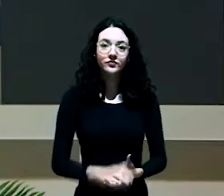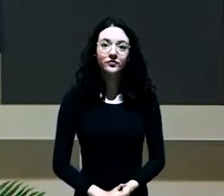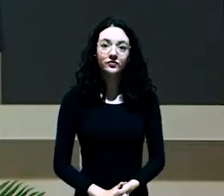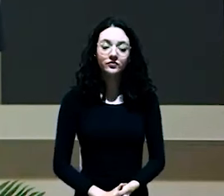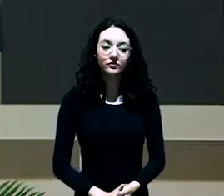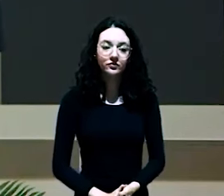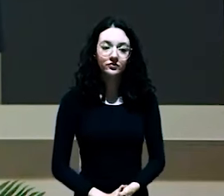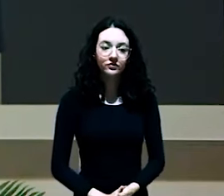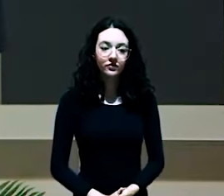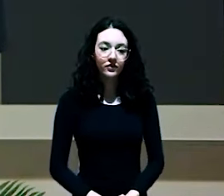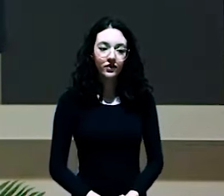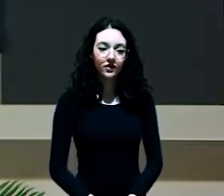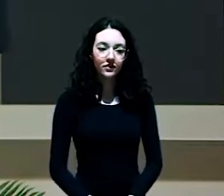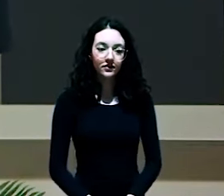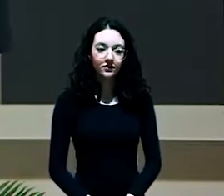Tantas coisas.